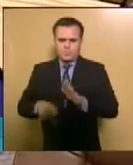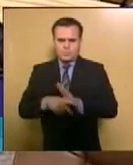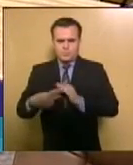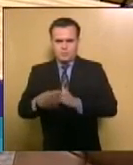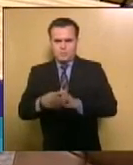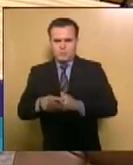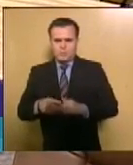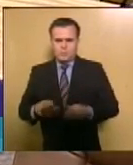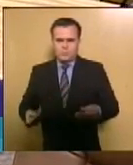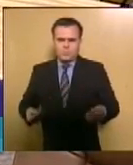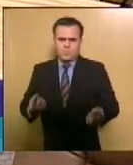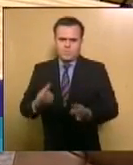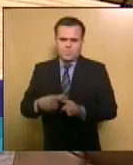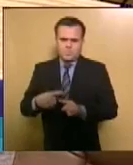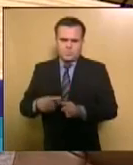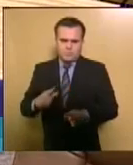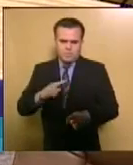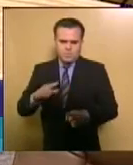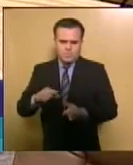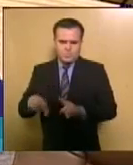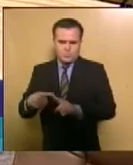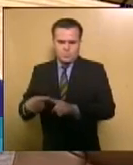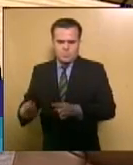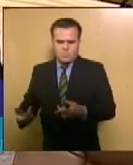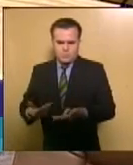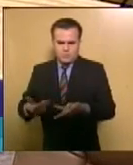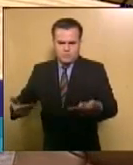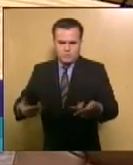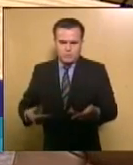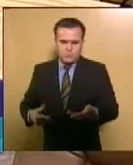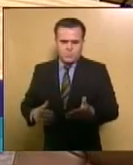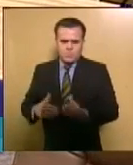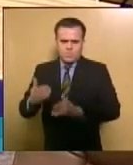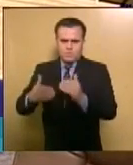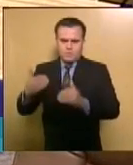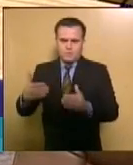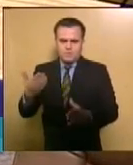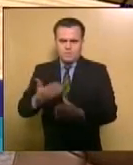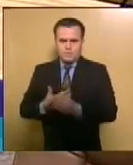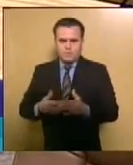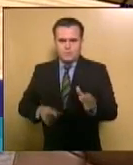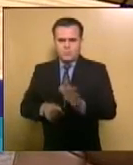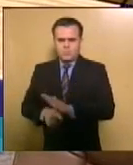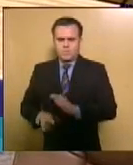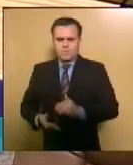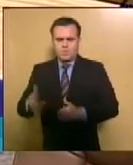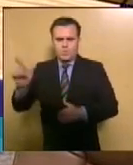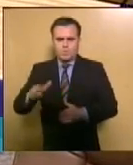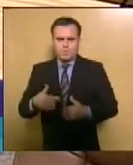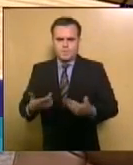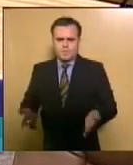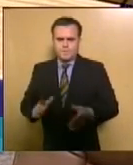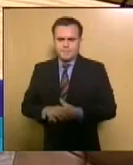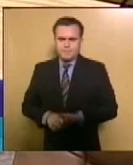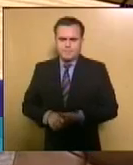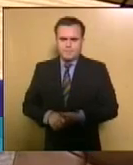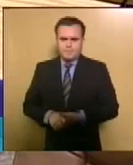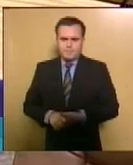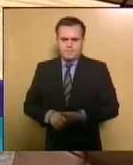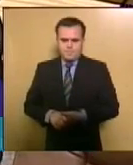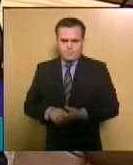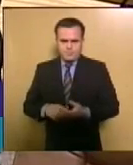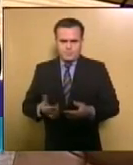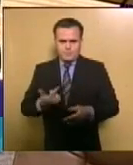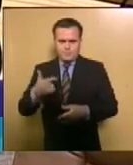dele é porque tem esses grandes meios de comunicação que criam esse processo de sensação essa é uma outra pergunta eh